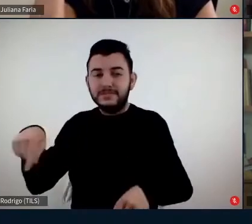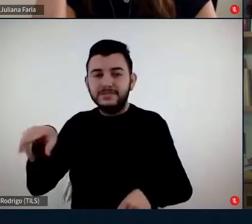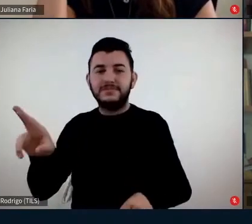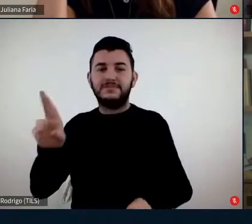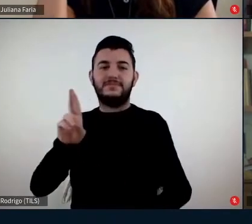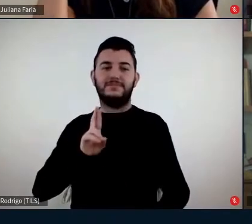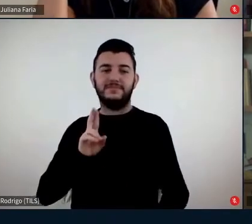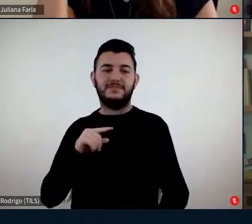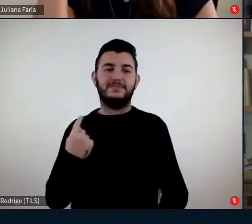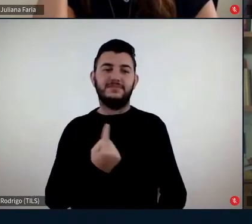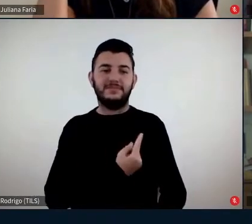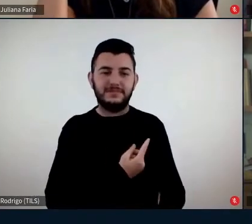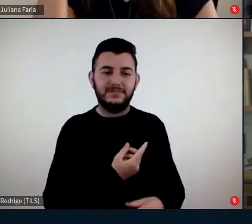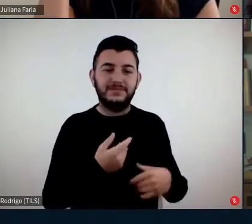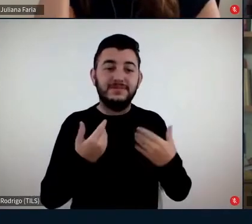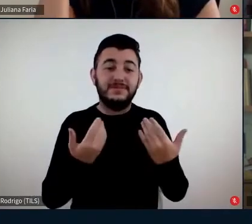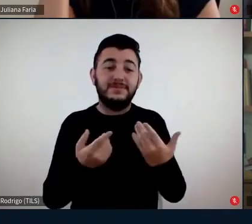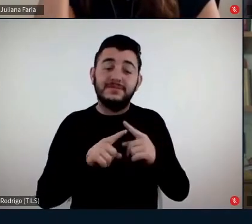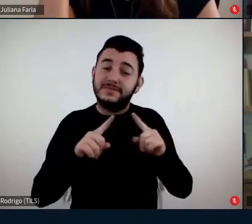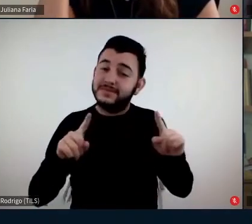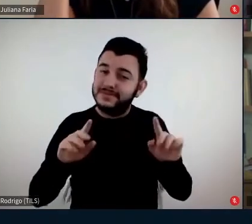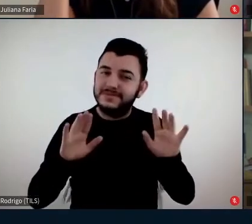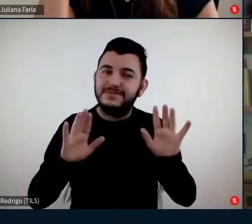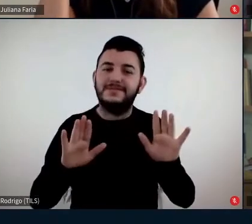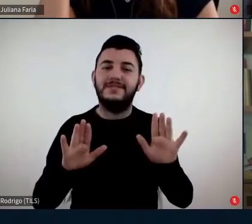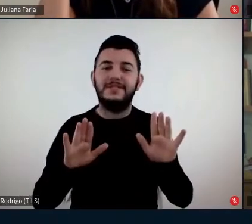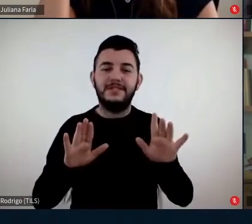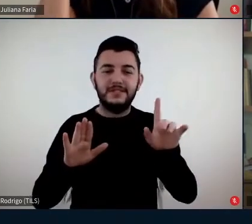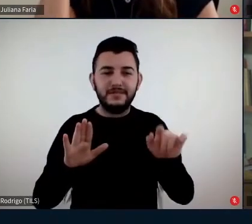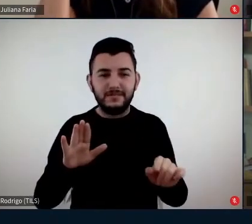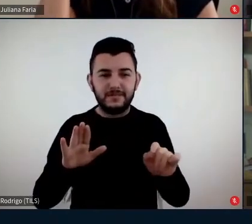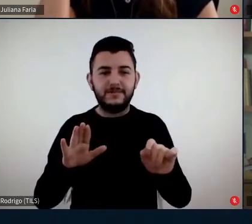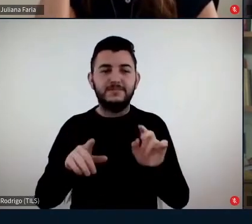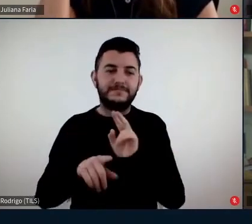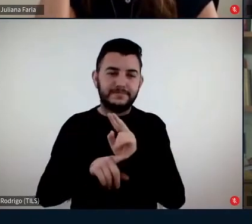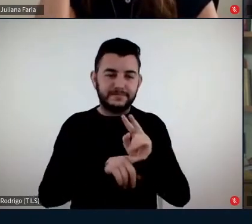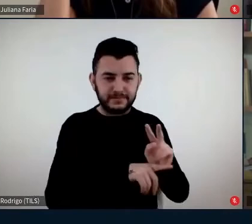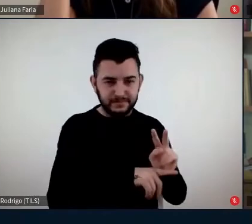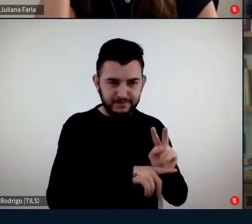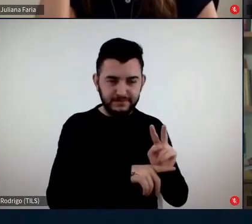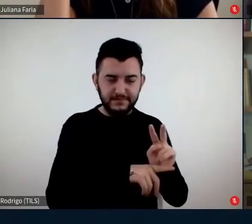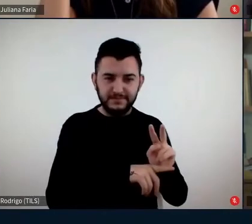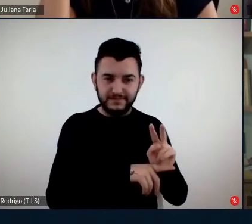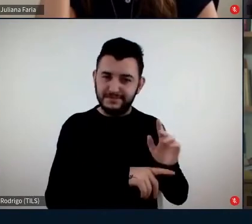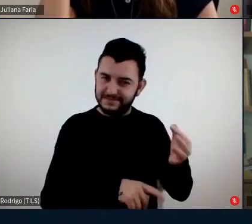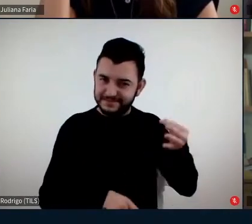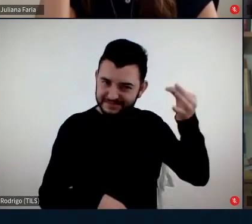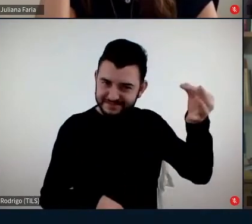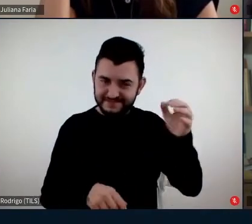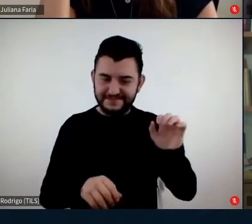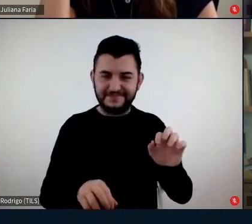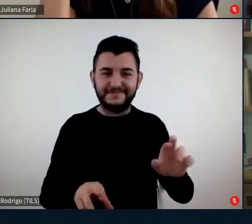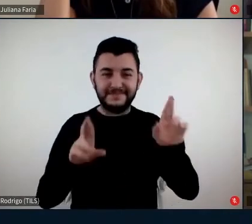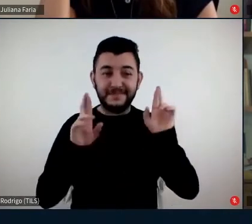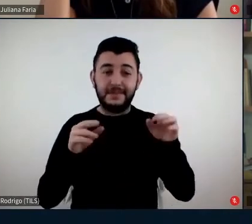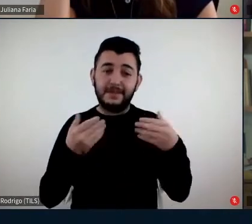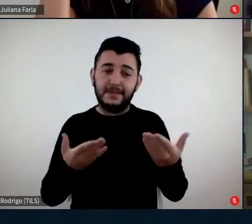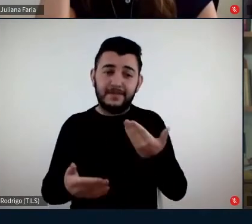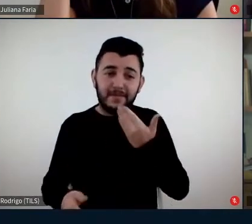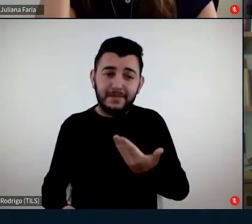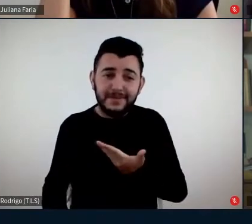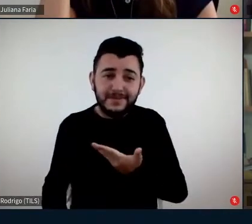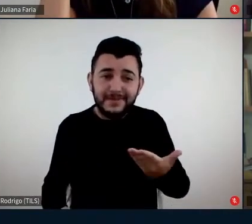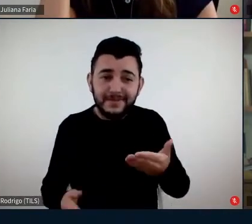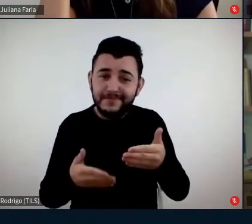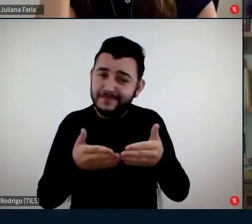Né? Mas isso fica uma questão posterior, assim espero. Então eu vou pedir licença agora para os